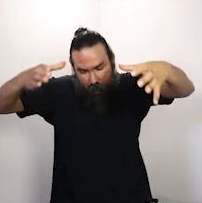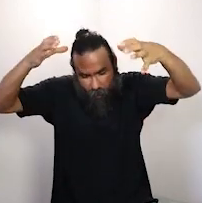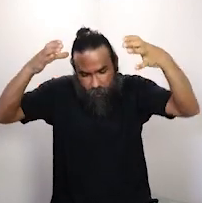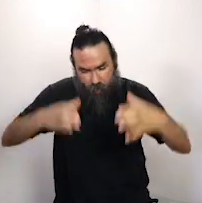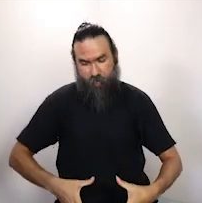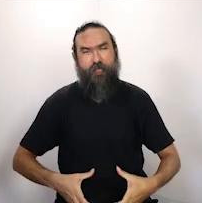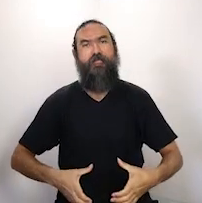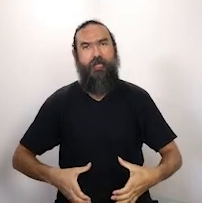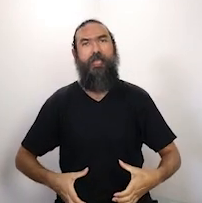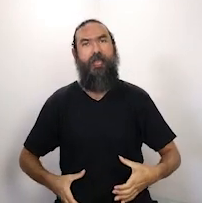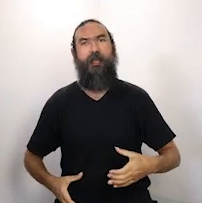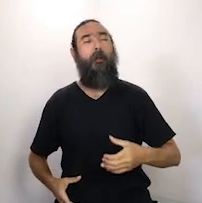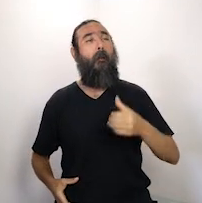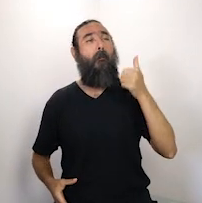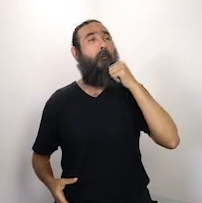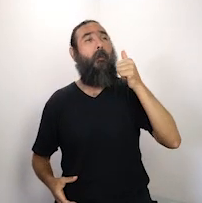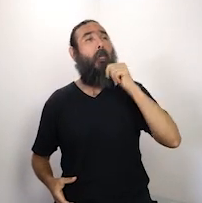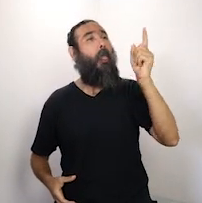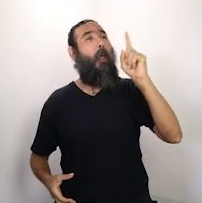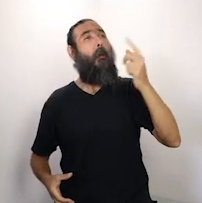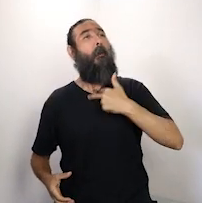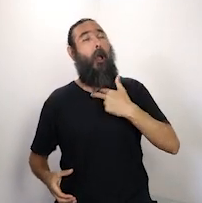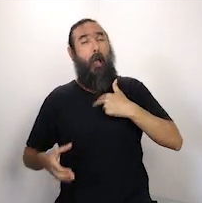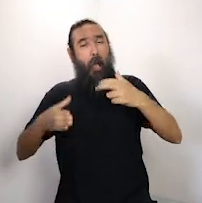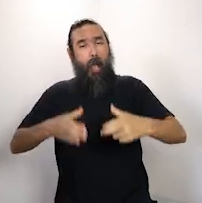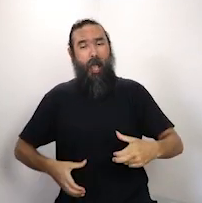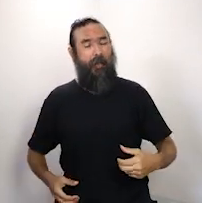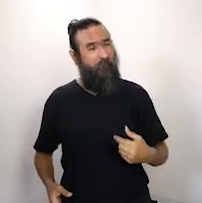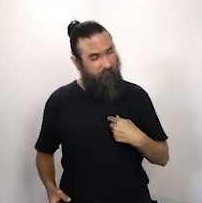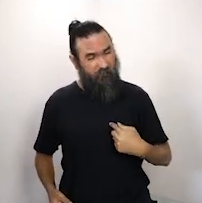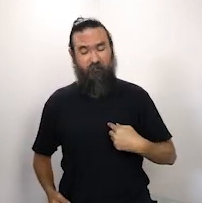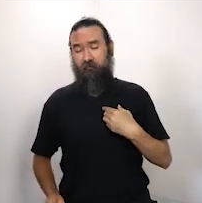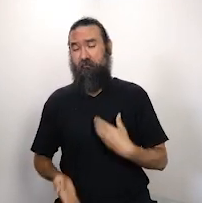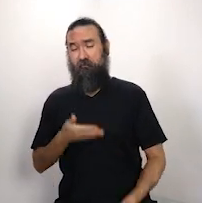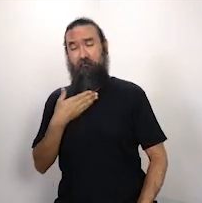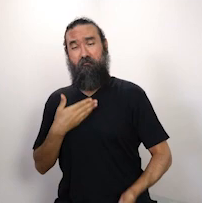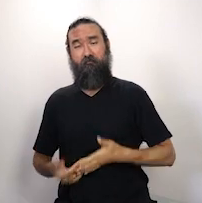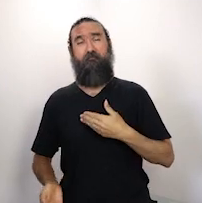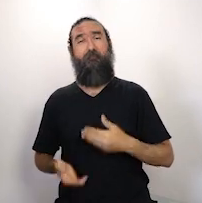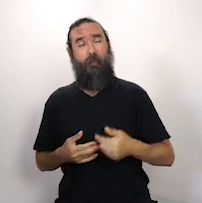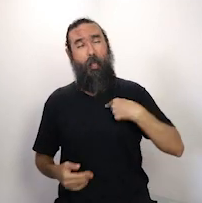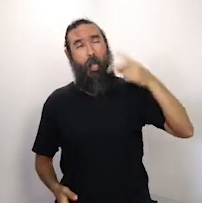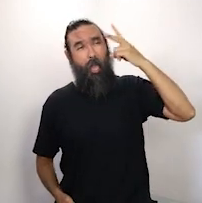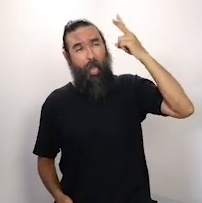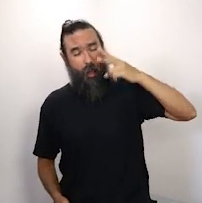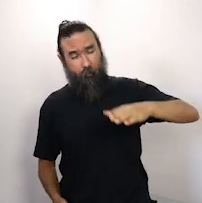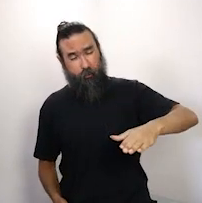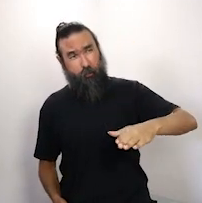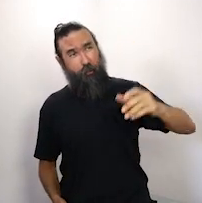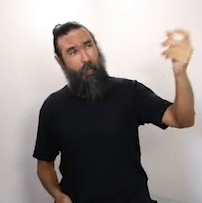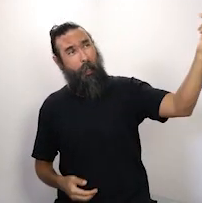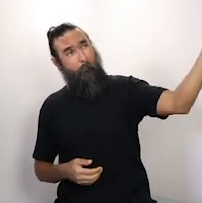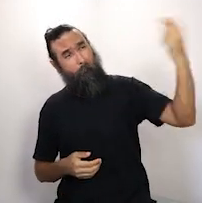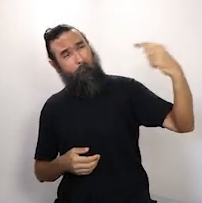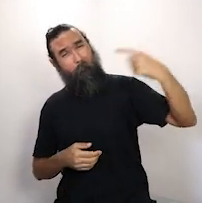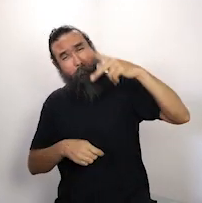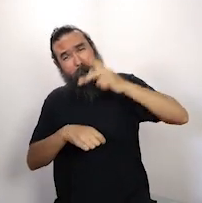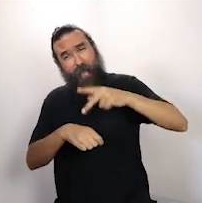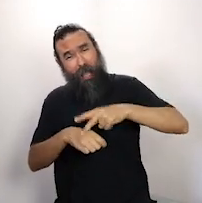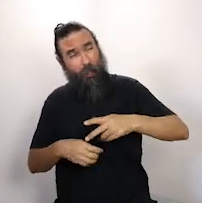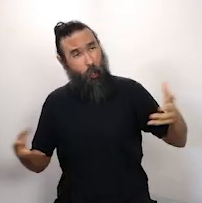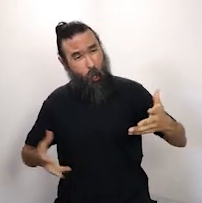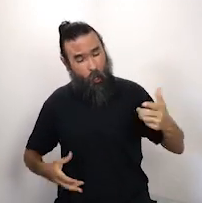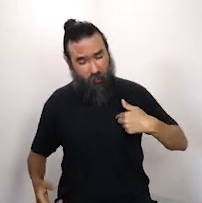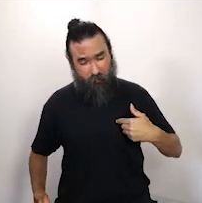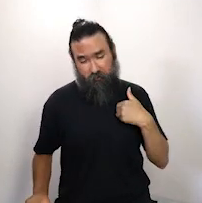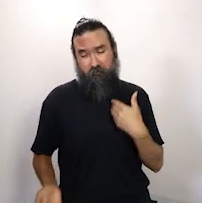O tambor não é tocar no meio das pernas, não. Eu ponho só por desaforo, porque quando eu era menino eles me jogavam pedra, então agora eu